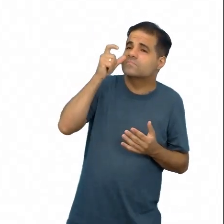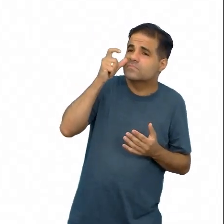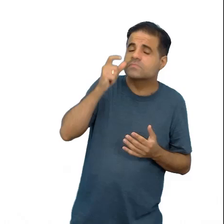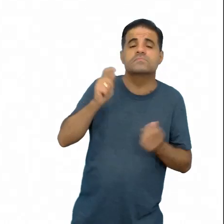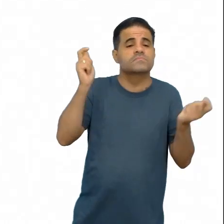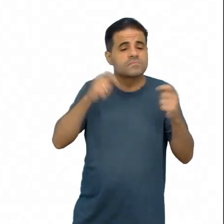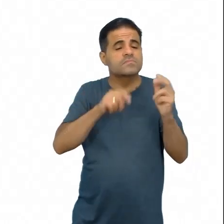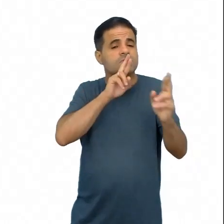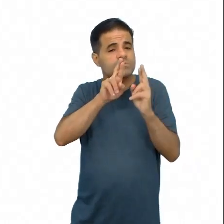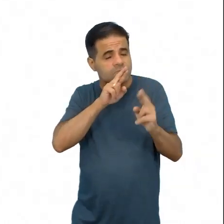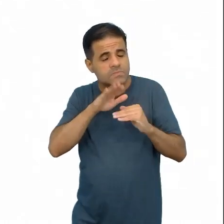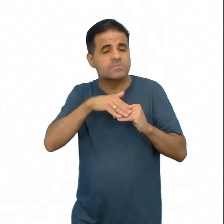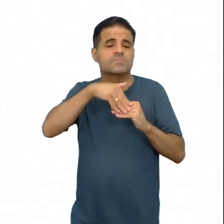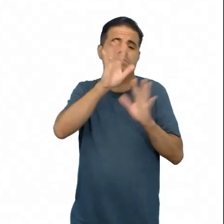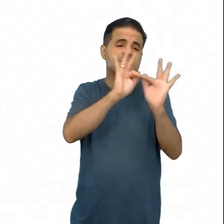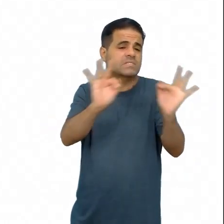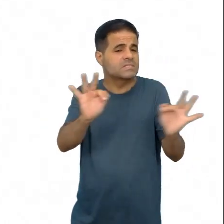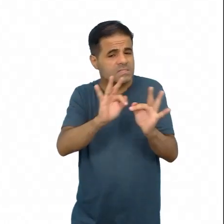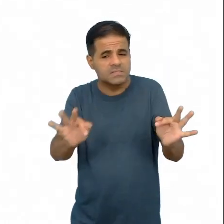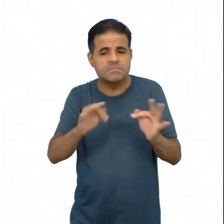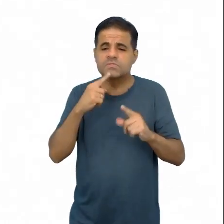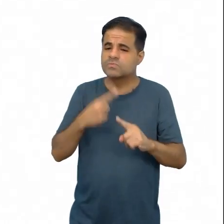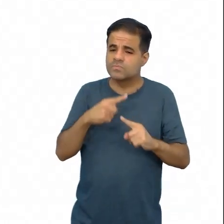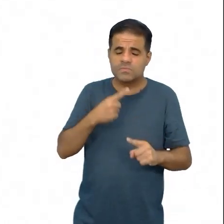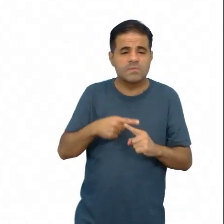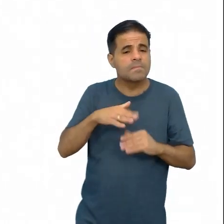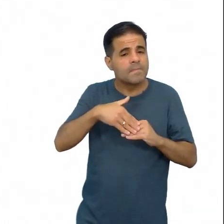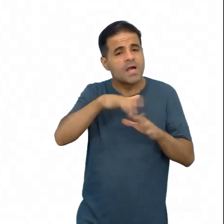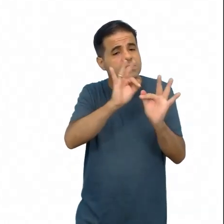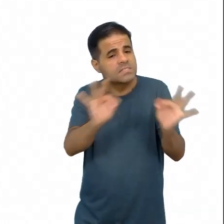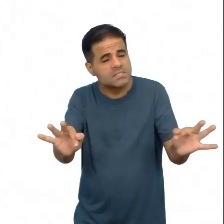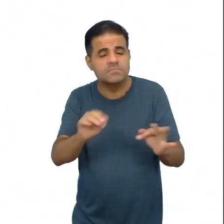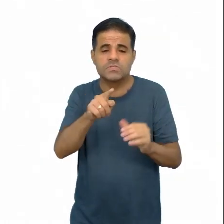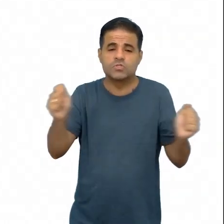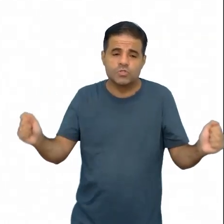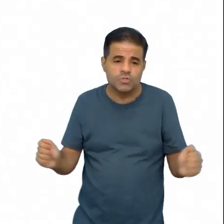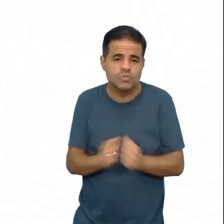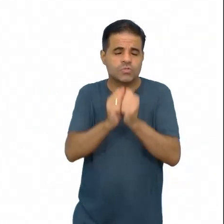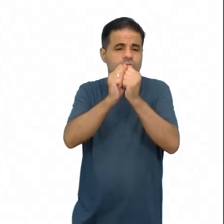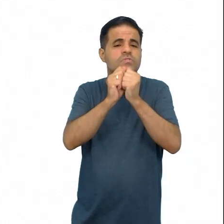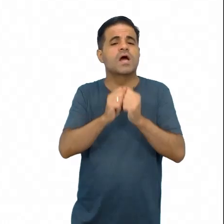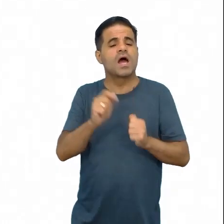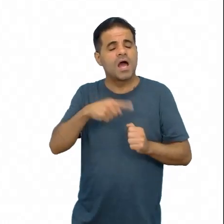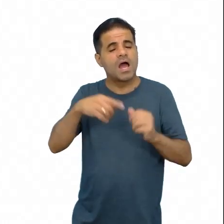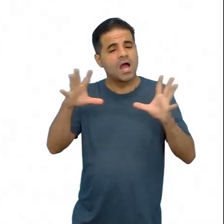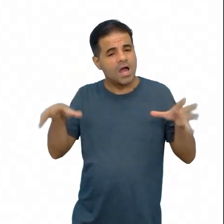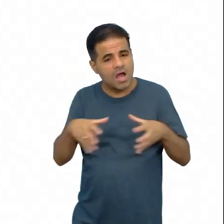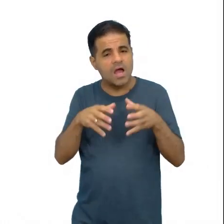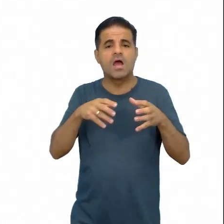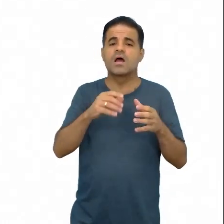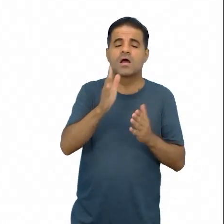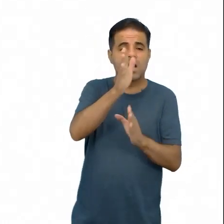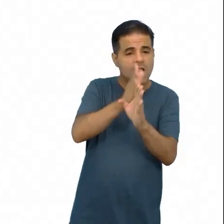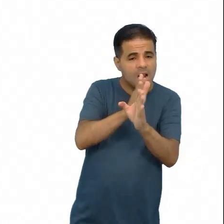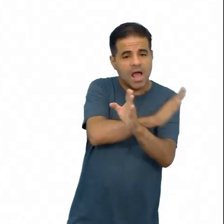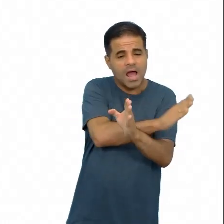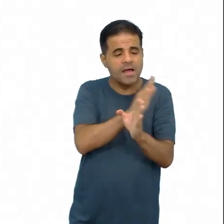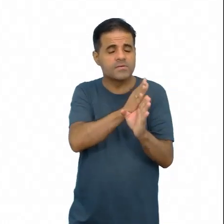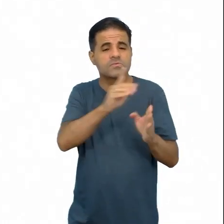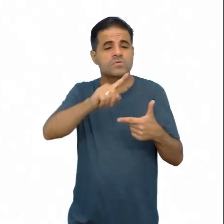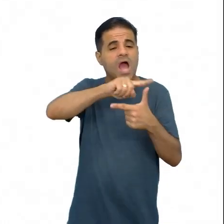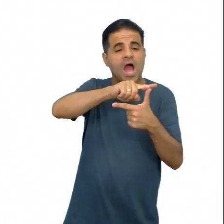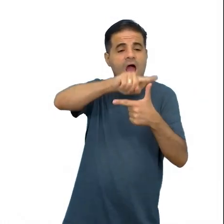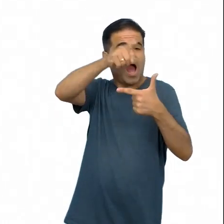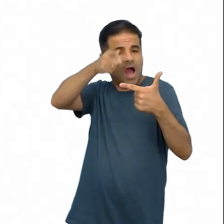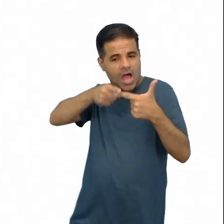respostas são as mais simples possíveis, porque é mais simples para você juntar figuras que são com lados para nós, com ângulos